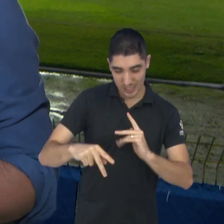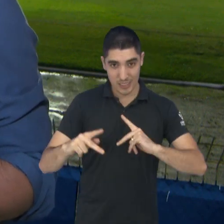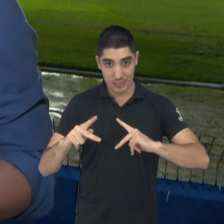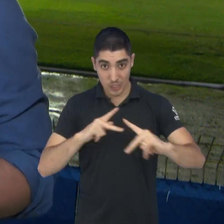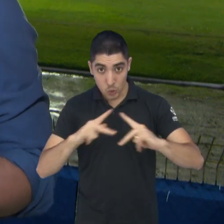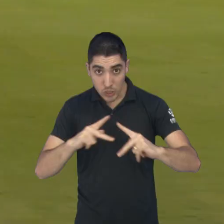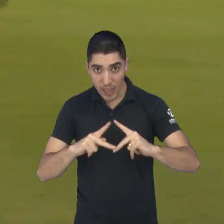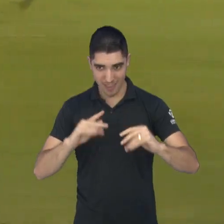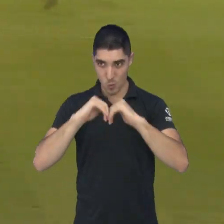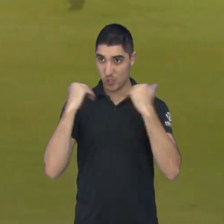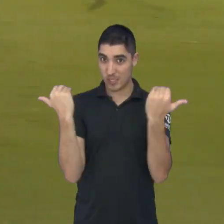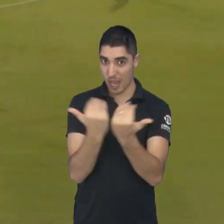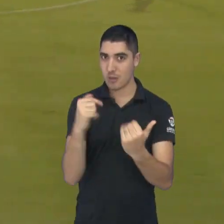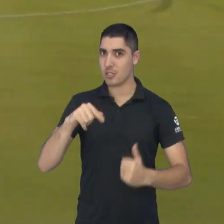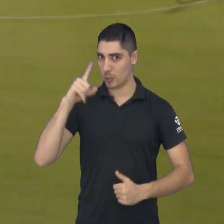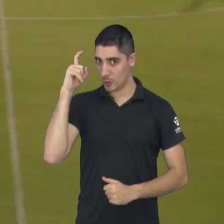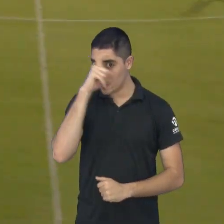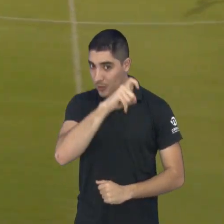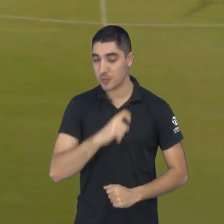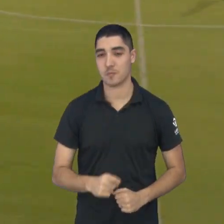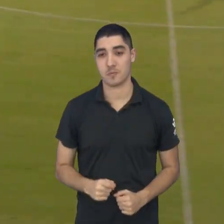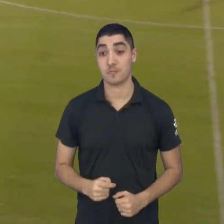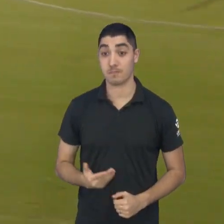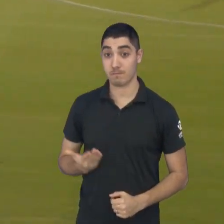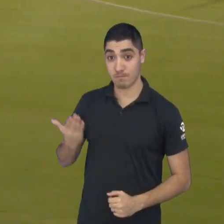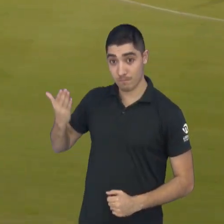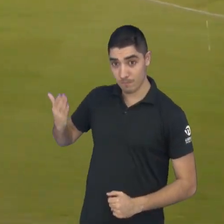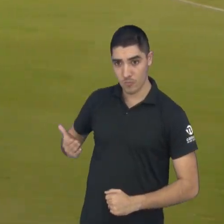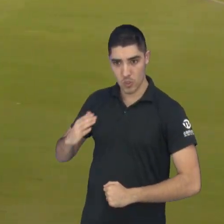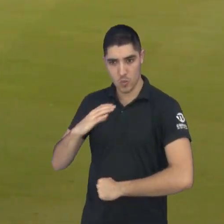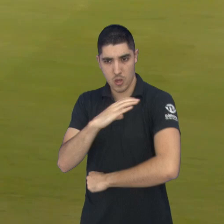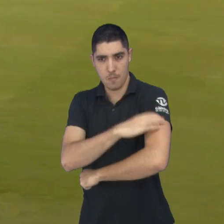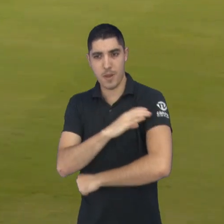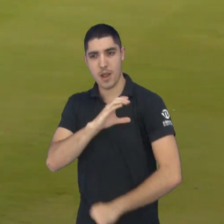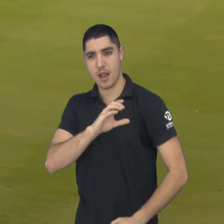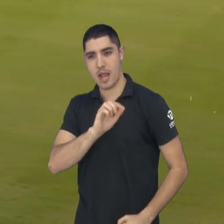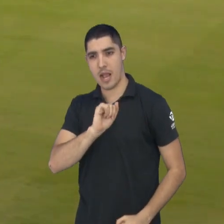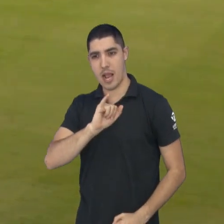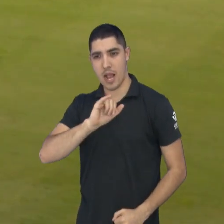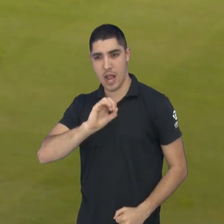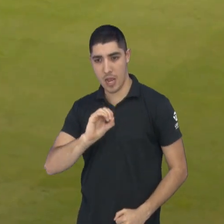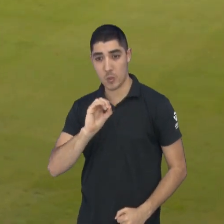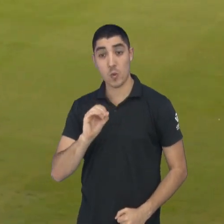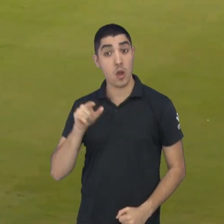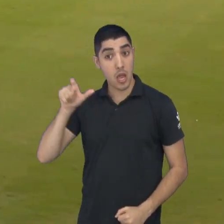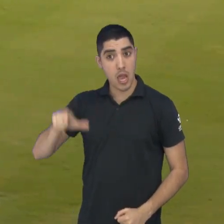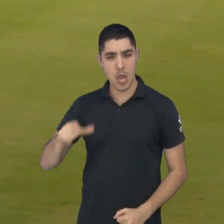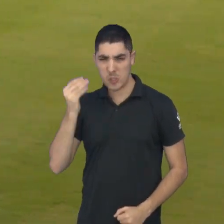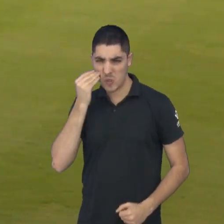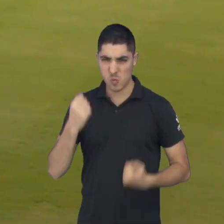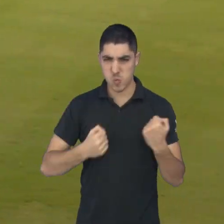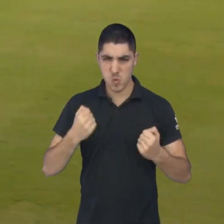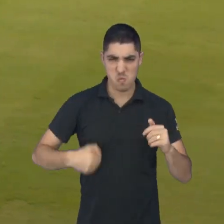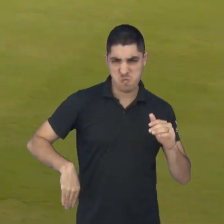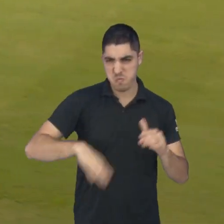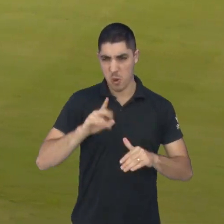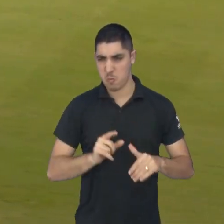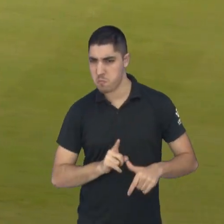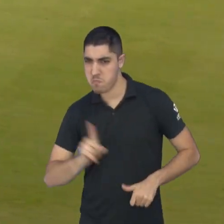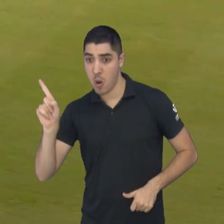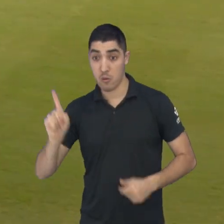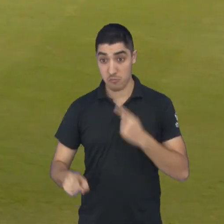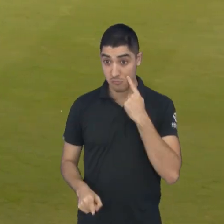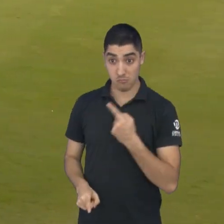líder do campeonato. A dedicação do capitão Caio César para afastar o contra-ataque do Rio Claro logo aos 3 minutos mostrou que o